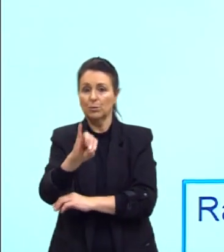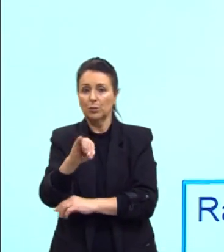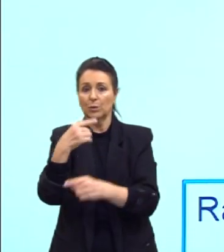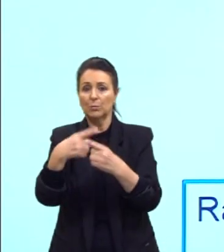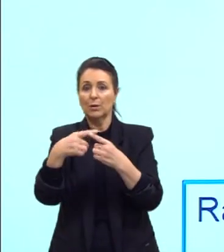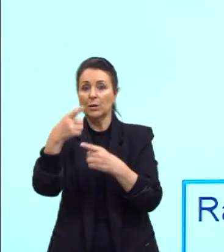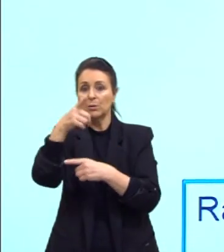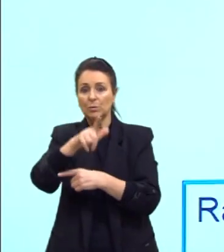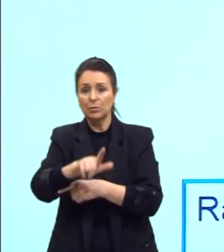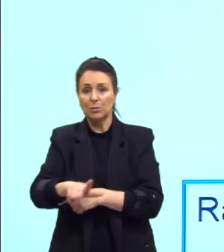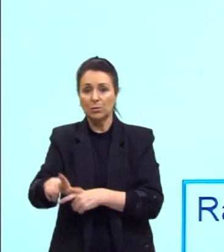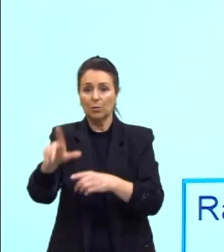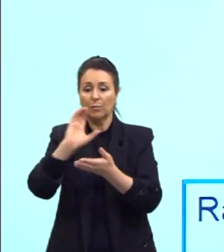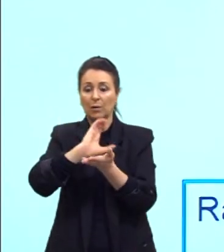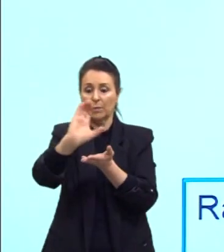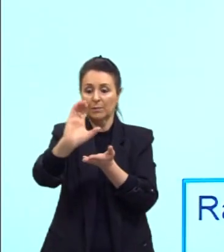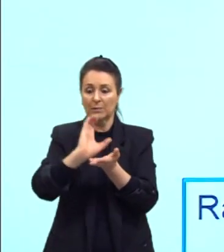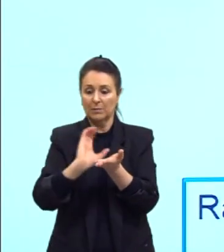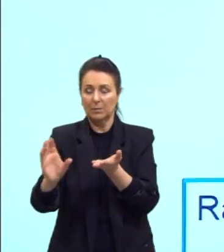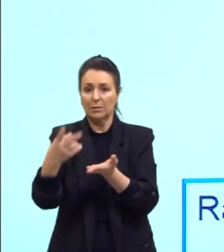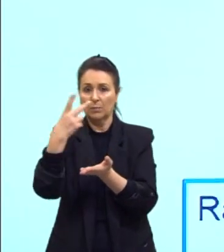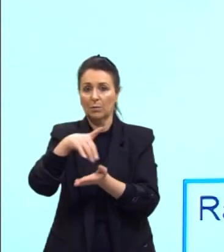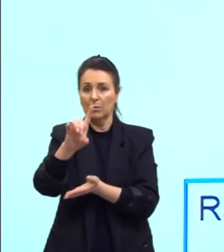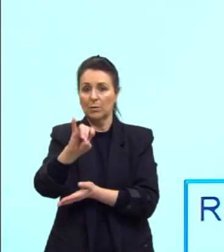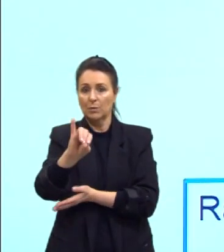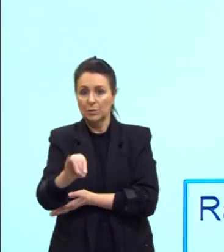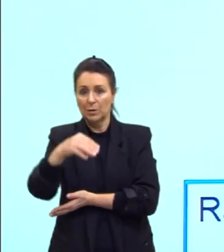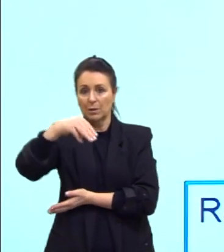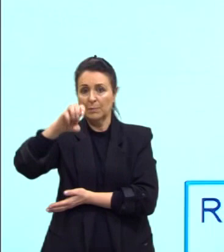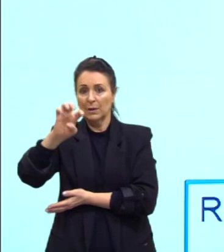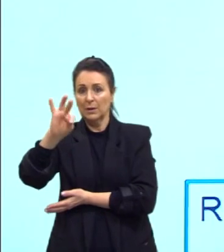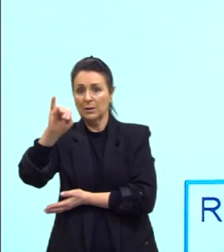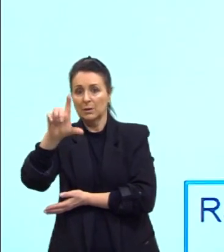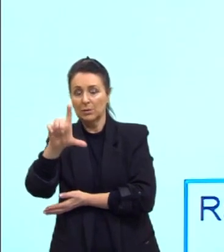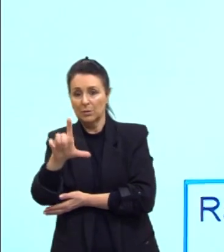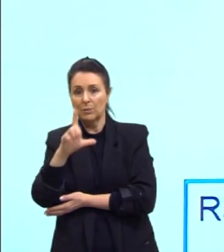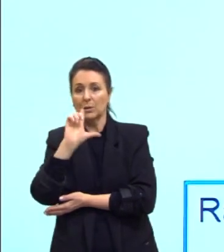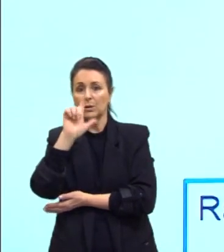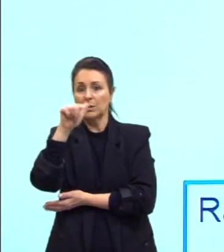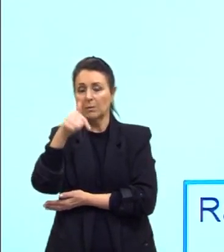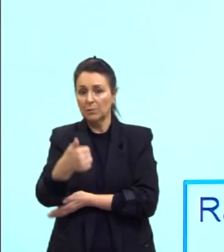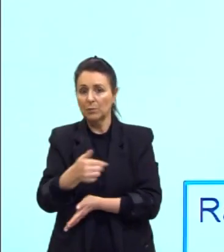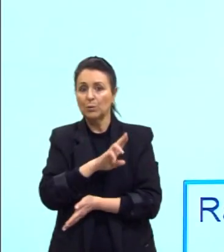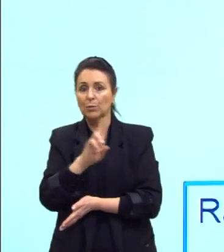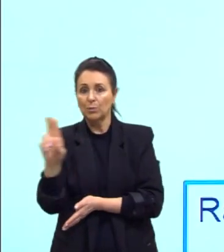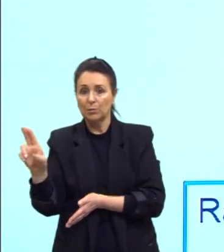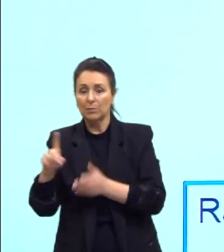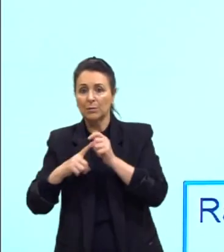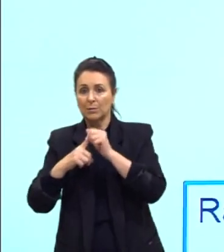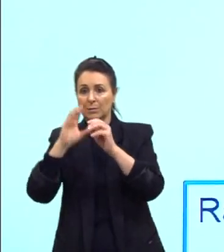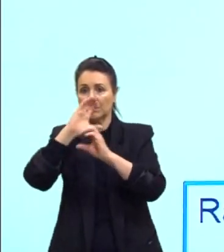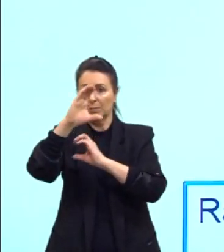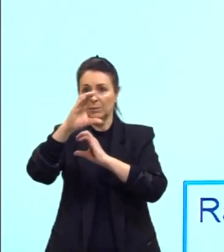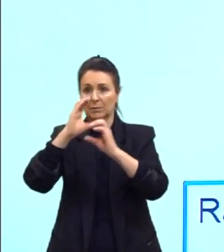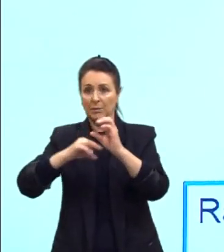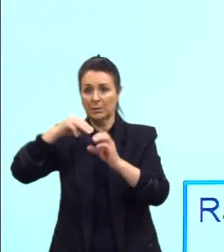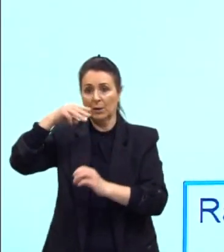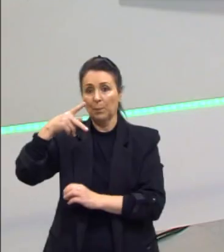repete a mesma ramificação de metil E aí sim o nome da cadeia principal que é penta Tá